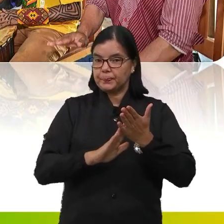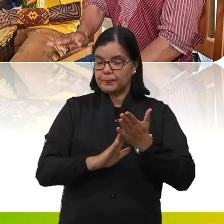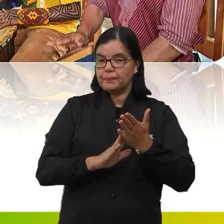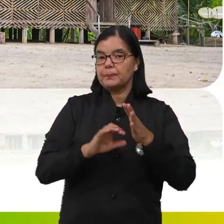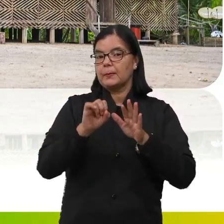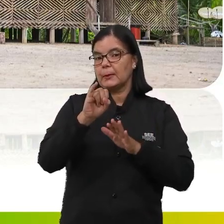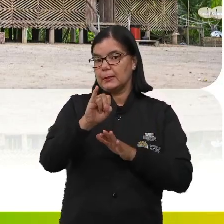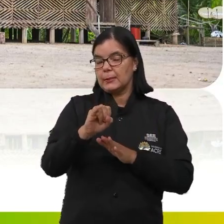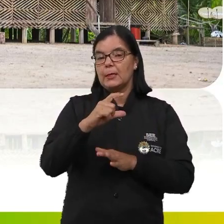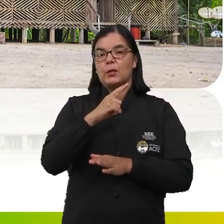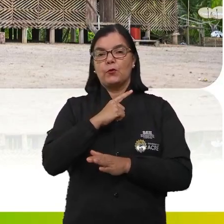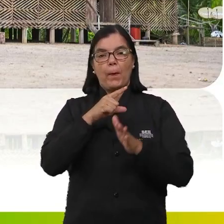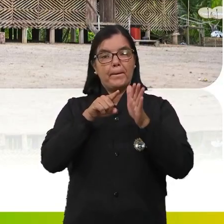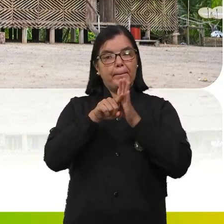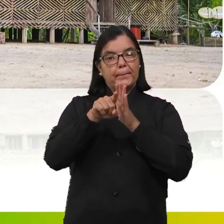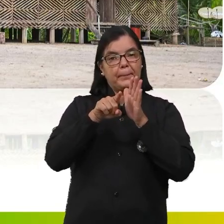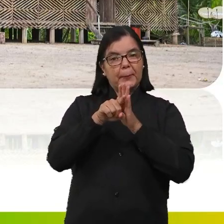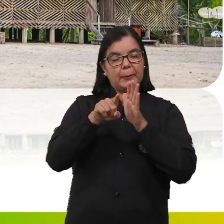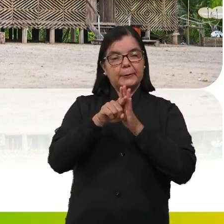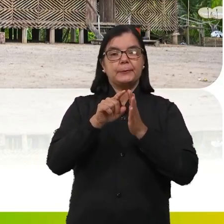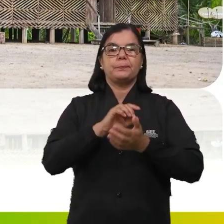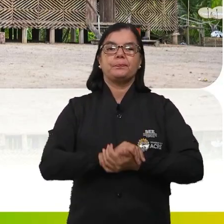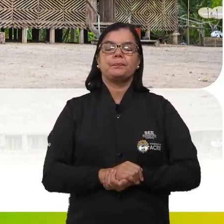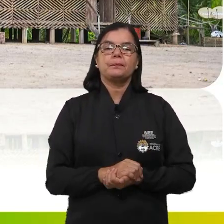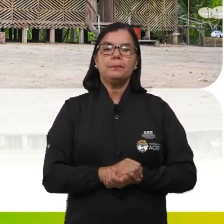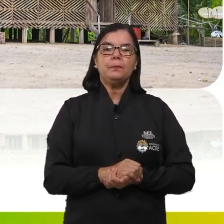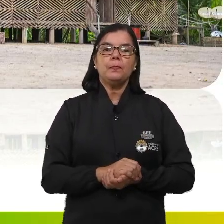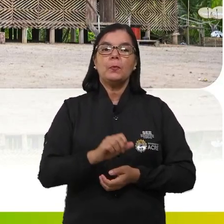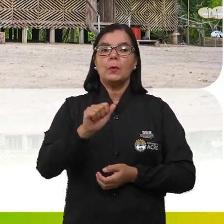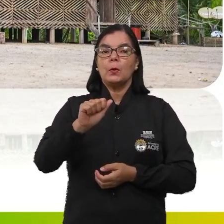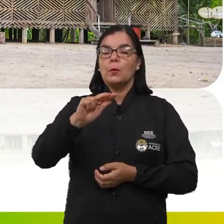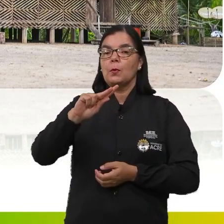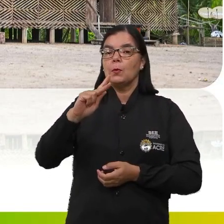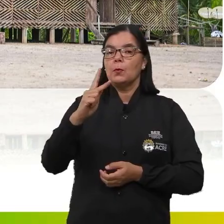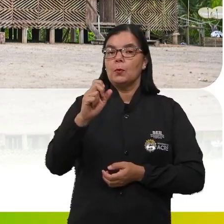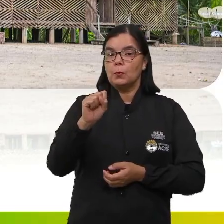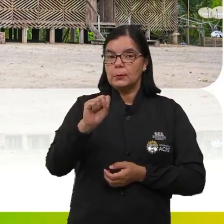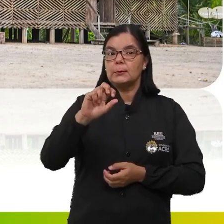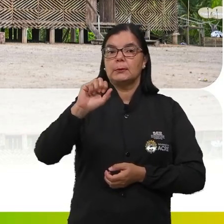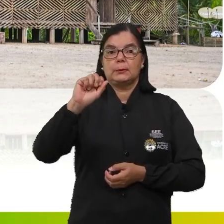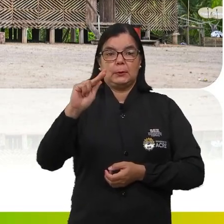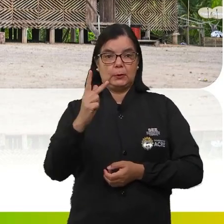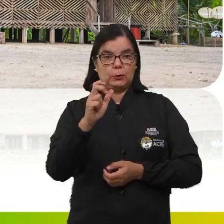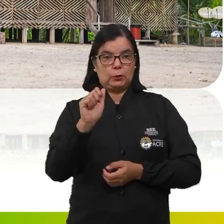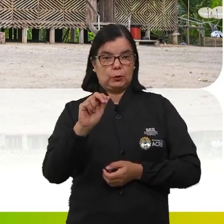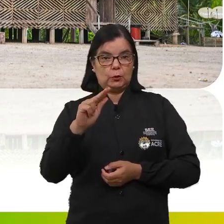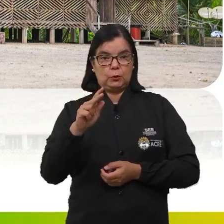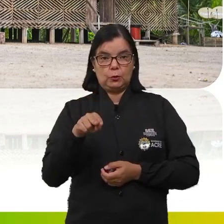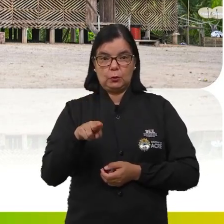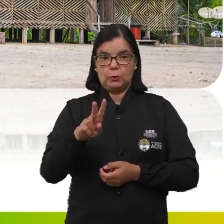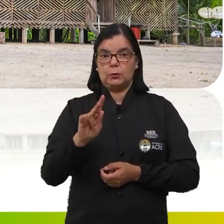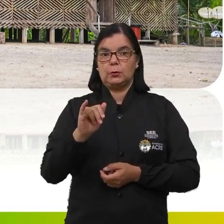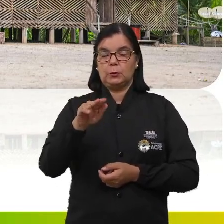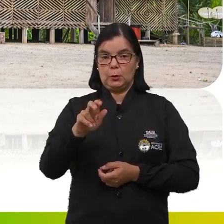caso apareçam questões relacionadas a isso. Os Axanincas, eles são guardiões da